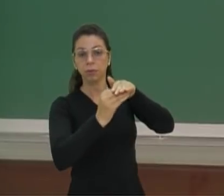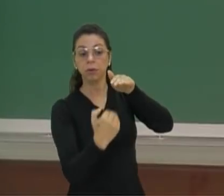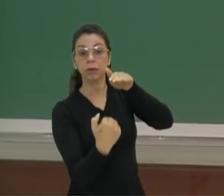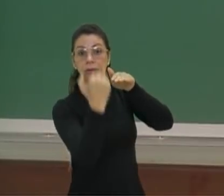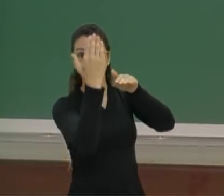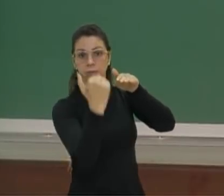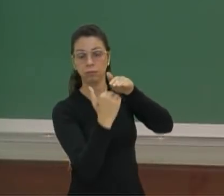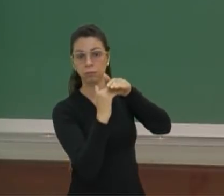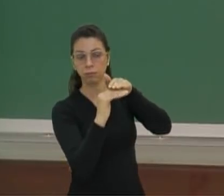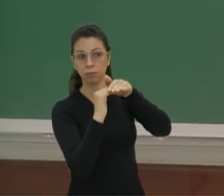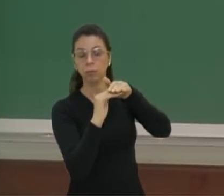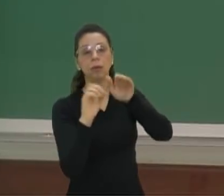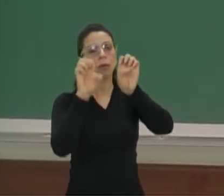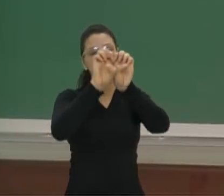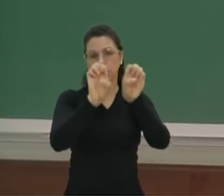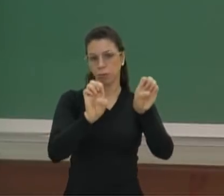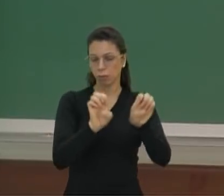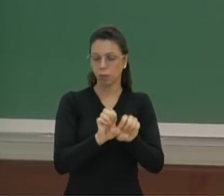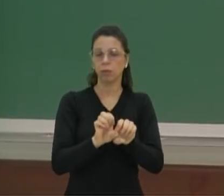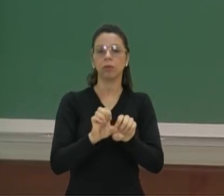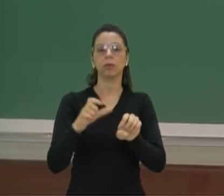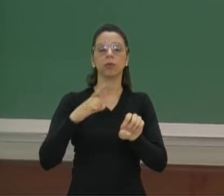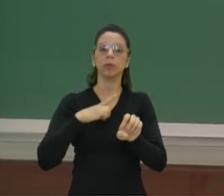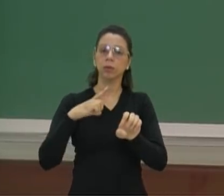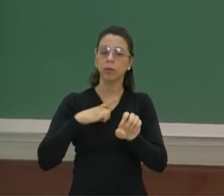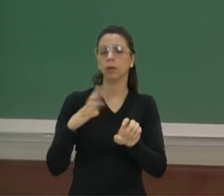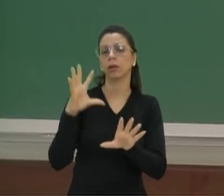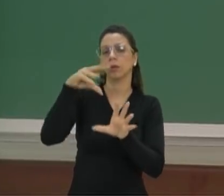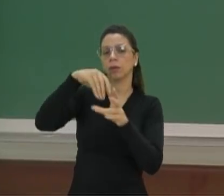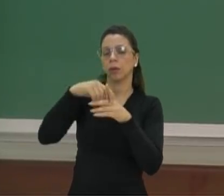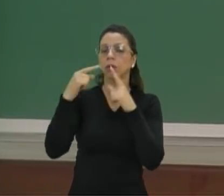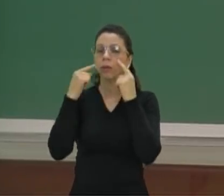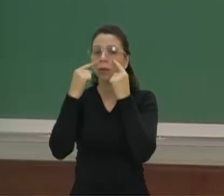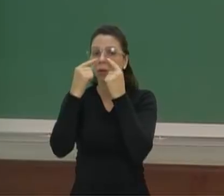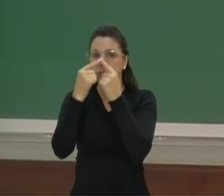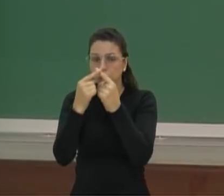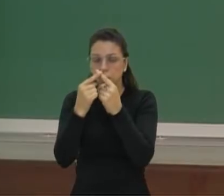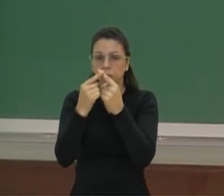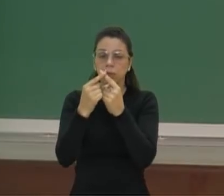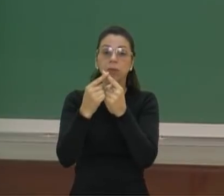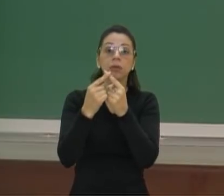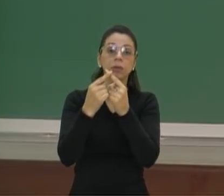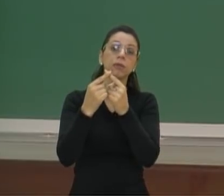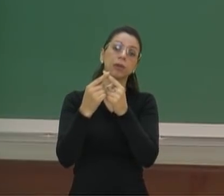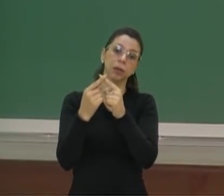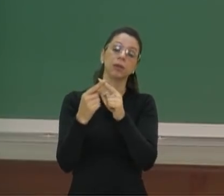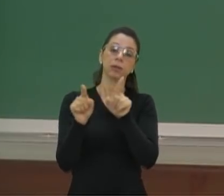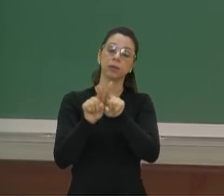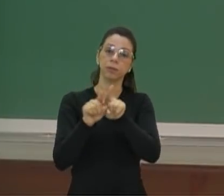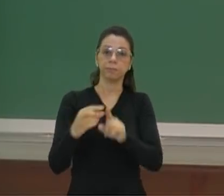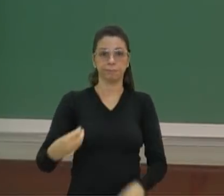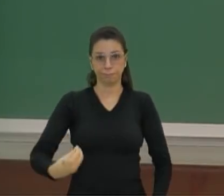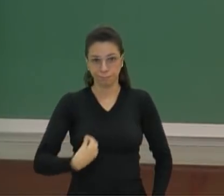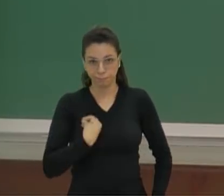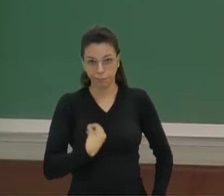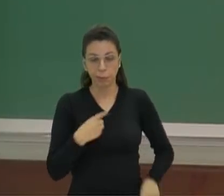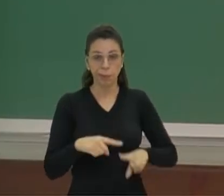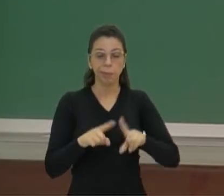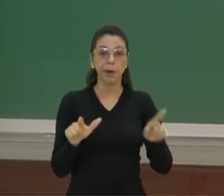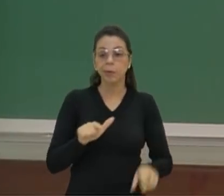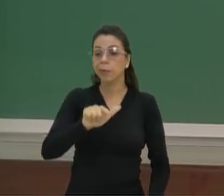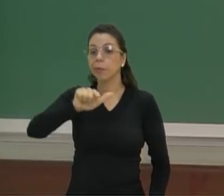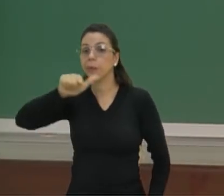superior. As outras estruturas, septo nasal, seios nasais e pelos nasais, também existem, só que elas